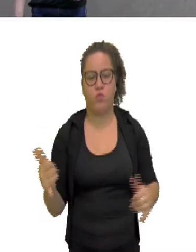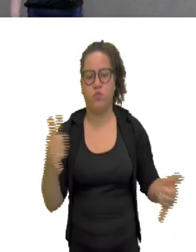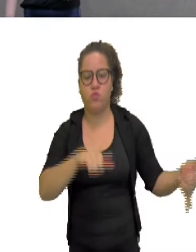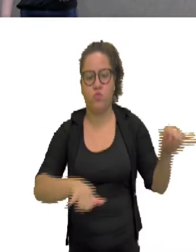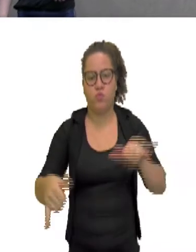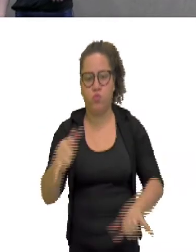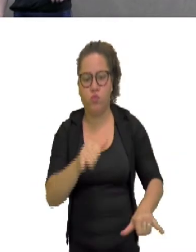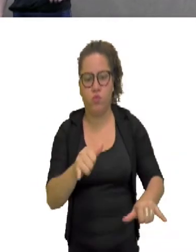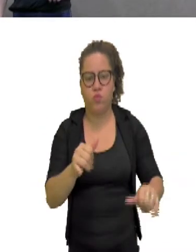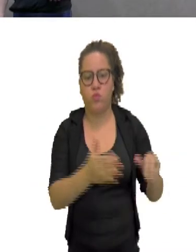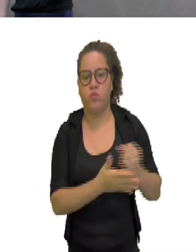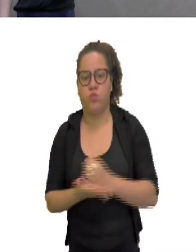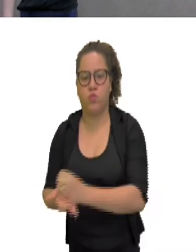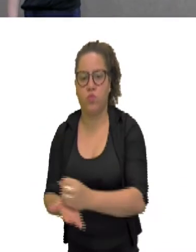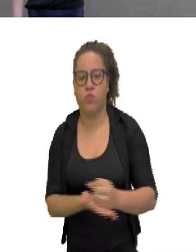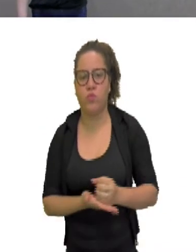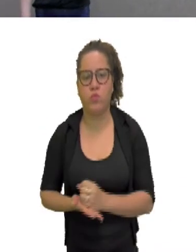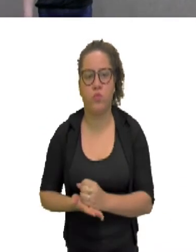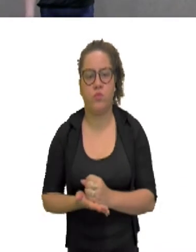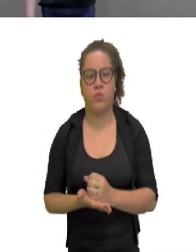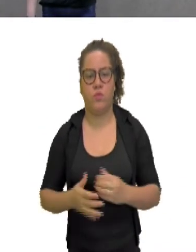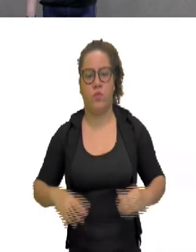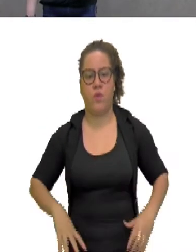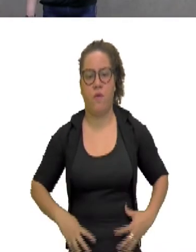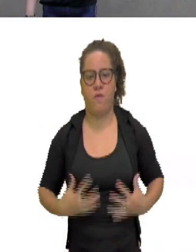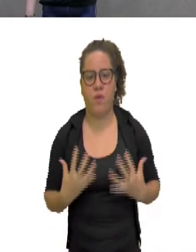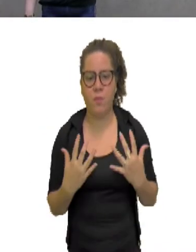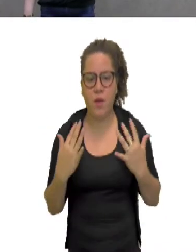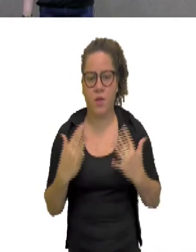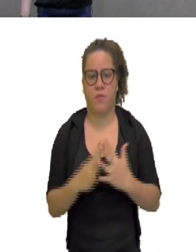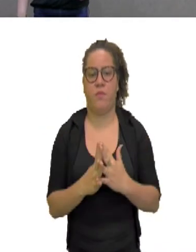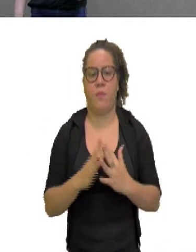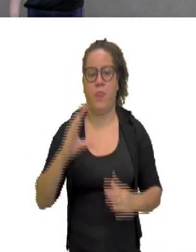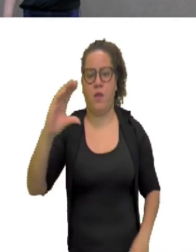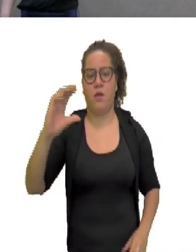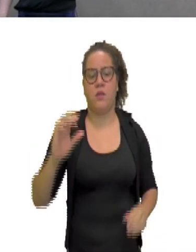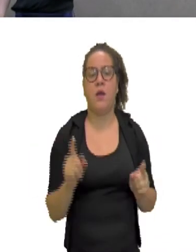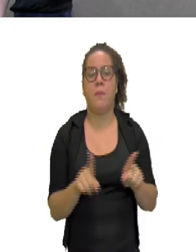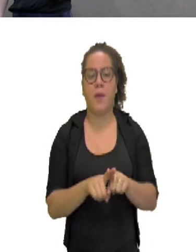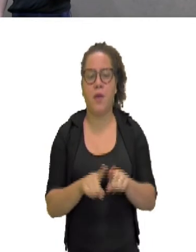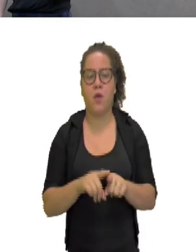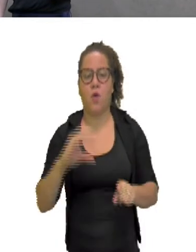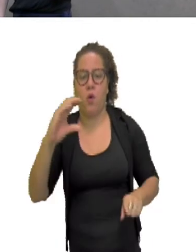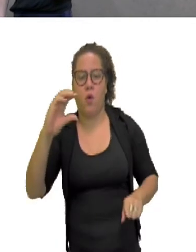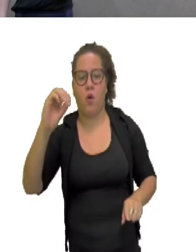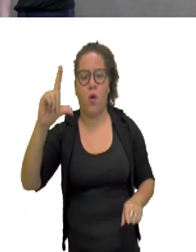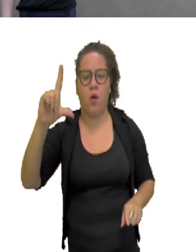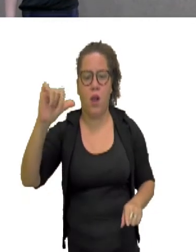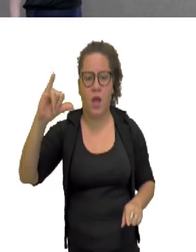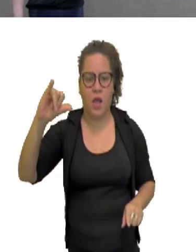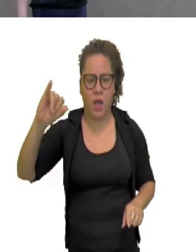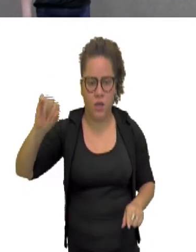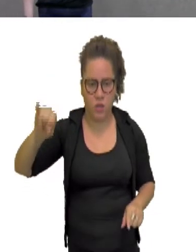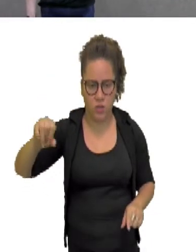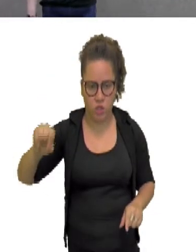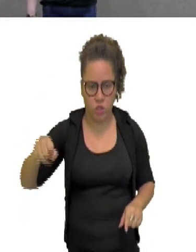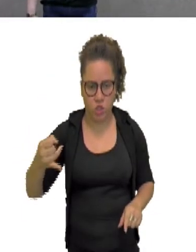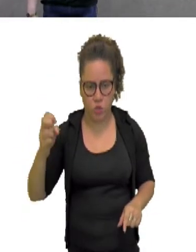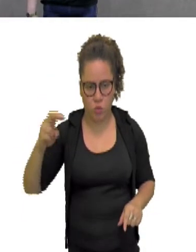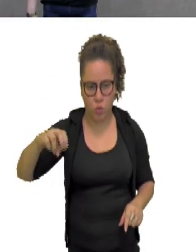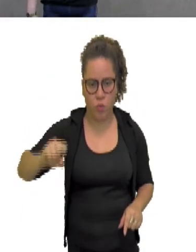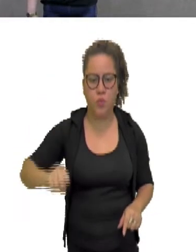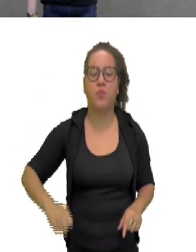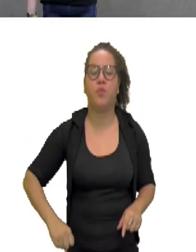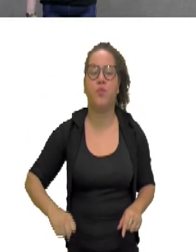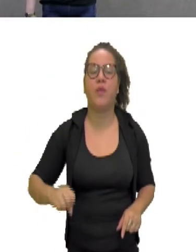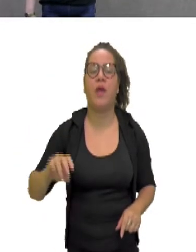Suas fibras são formadas por 2 tipos de proteínas, o colágeno e elastina, de modo que suas células